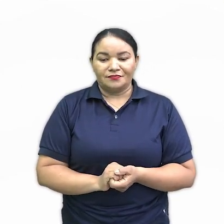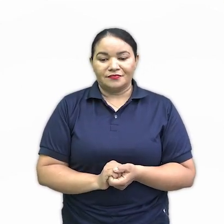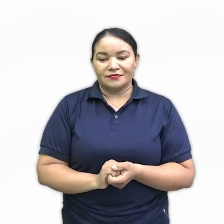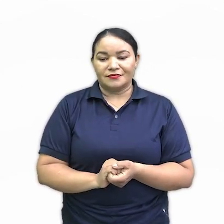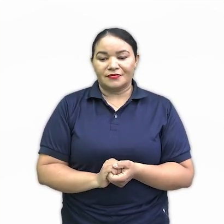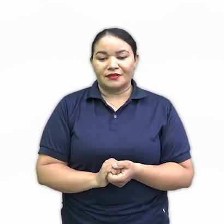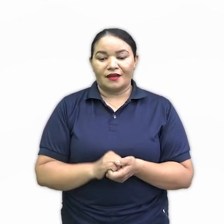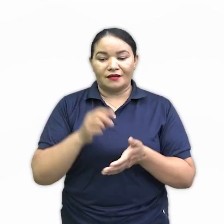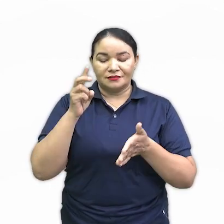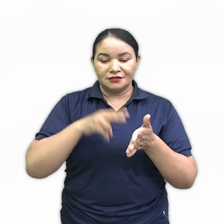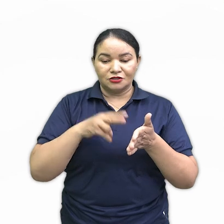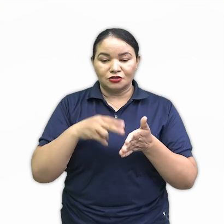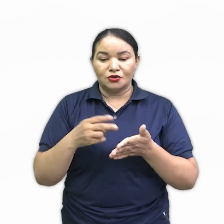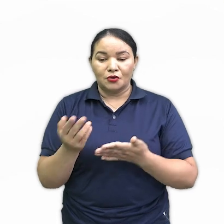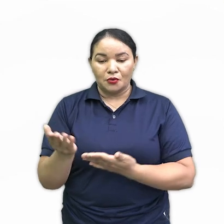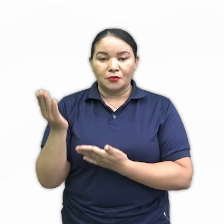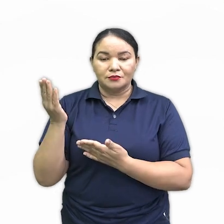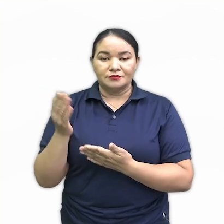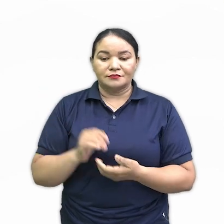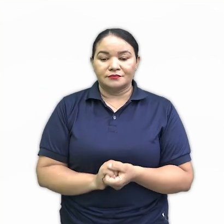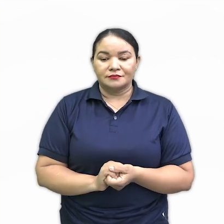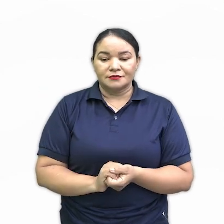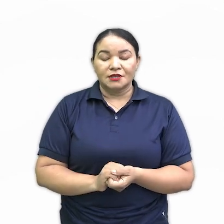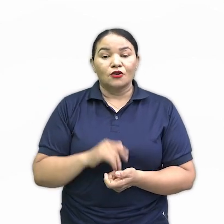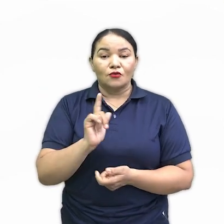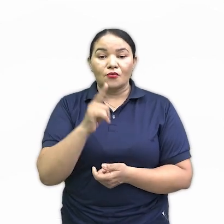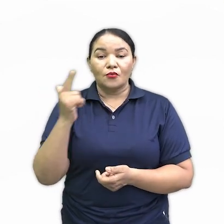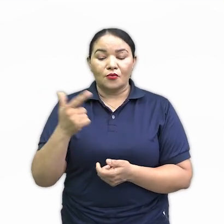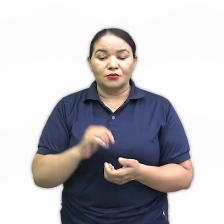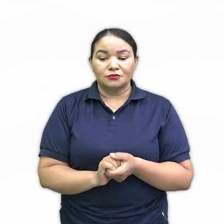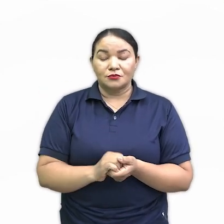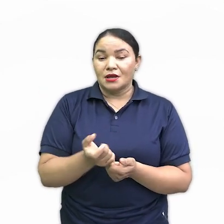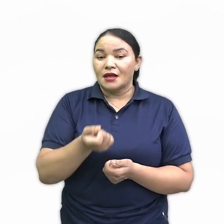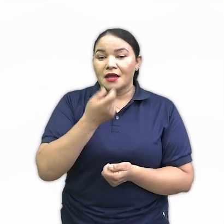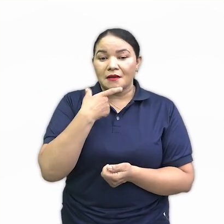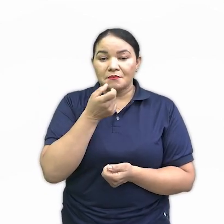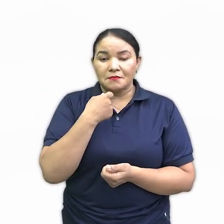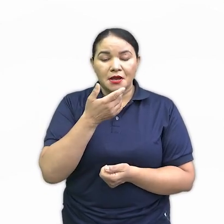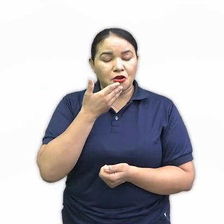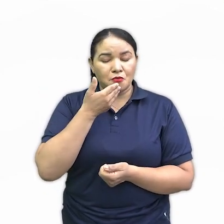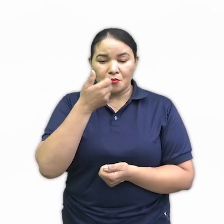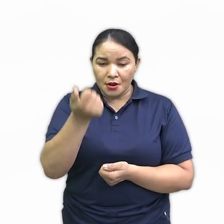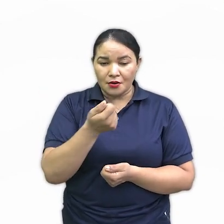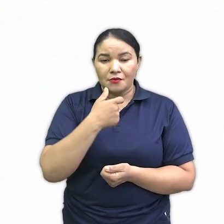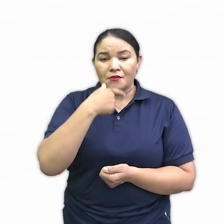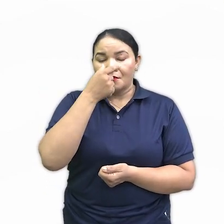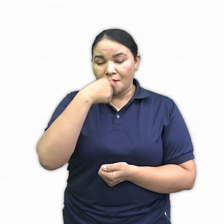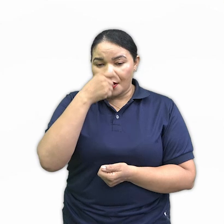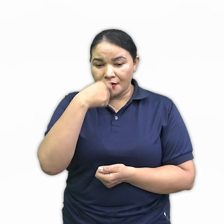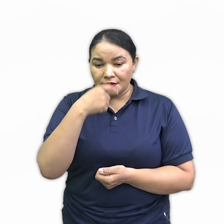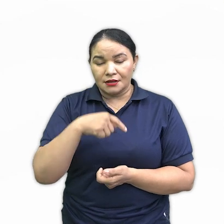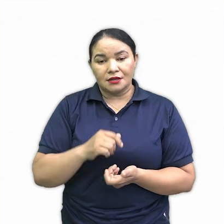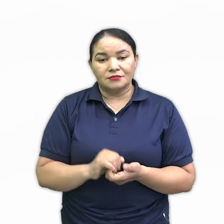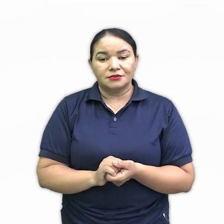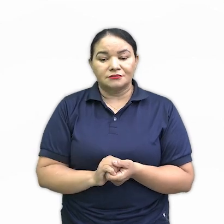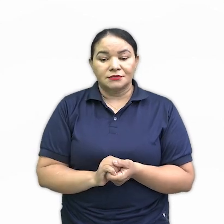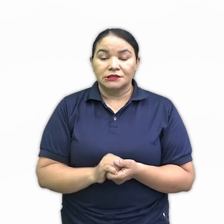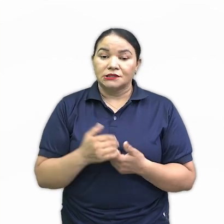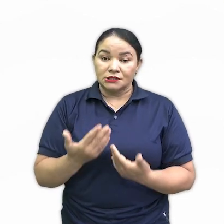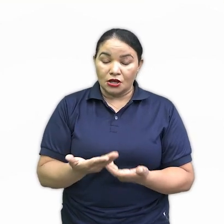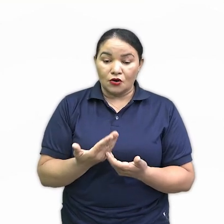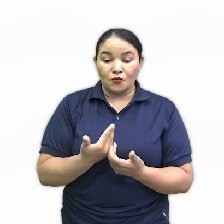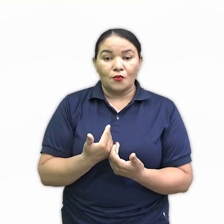cold, o remédio mais eficiente para a gripe. Então, exemplos aqui